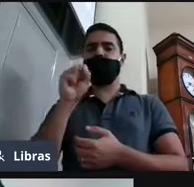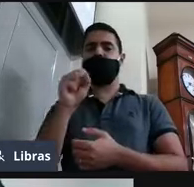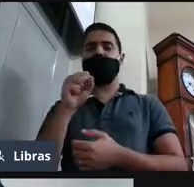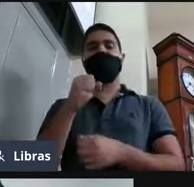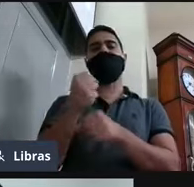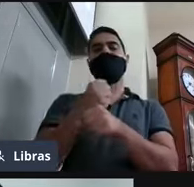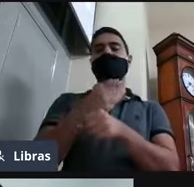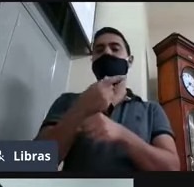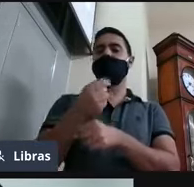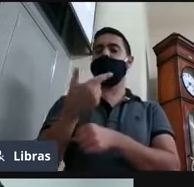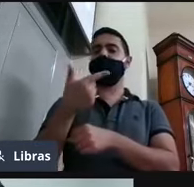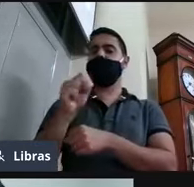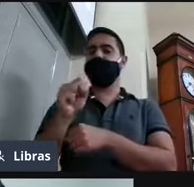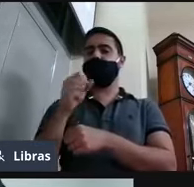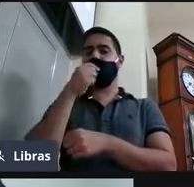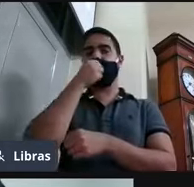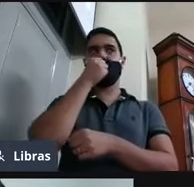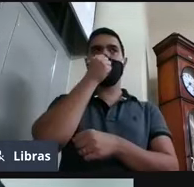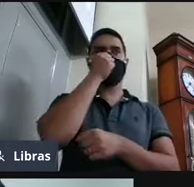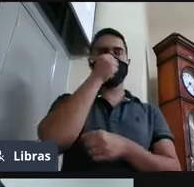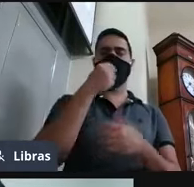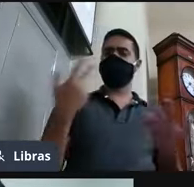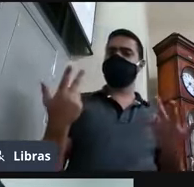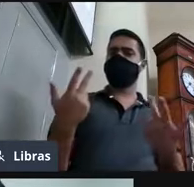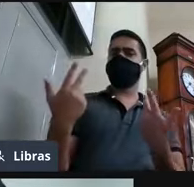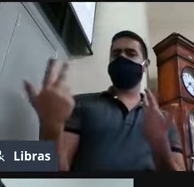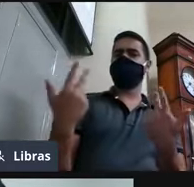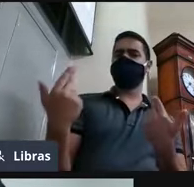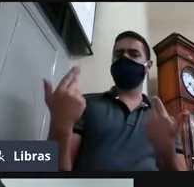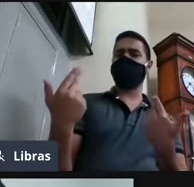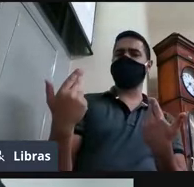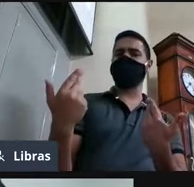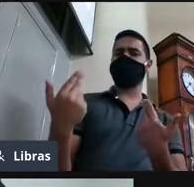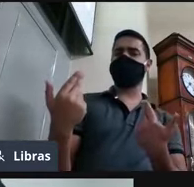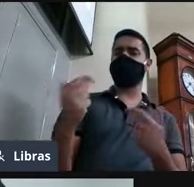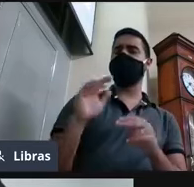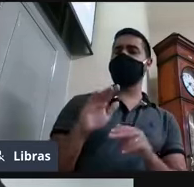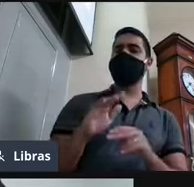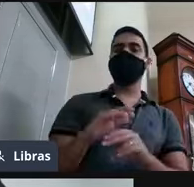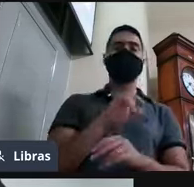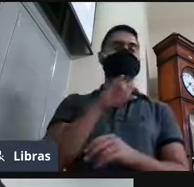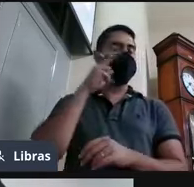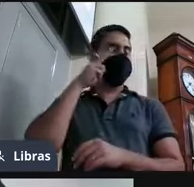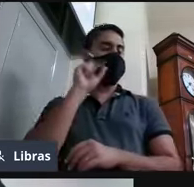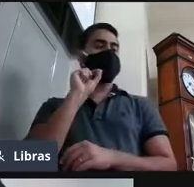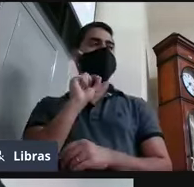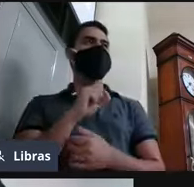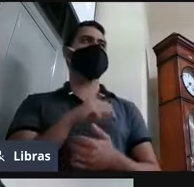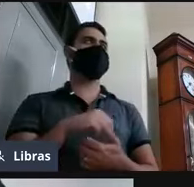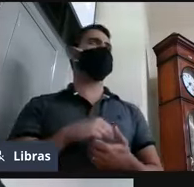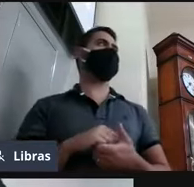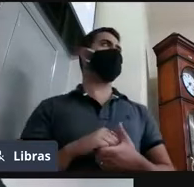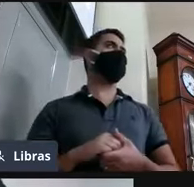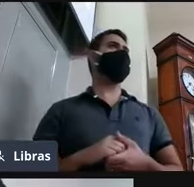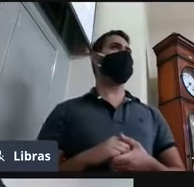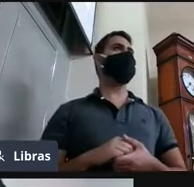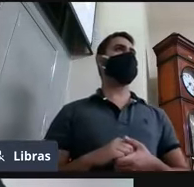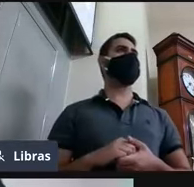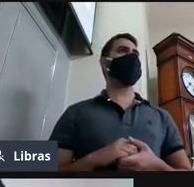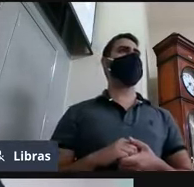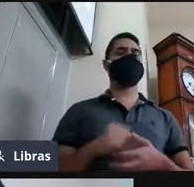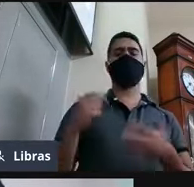2018. É muita coincidência. Ou seja, é claro que quando você vai ver, examinar